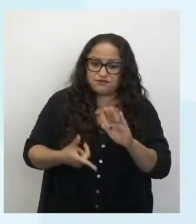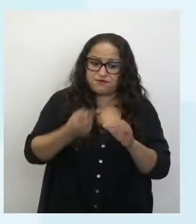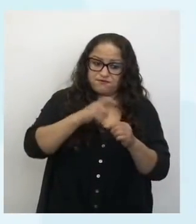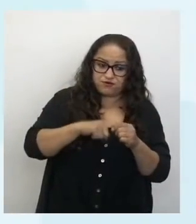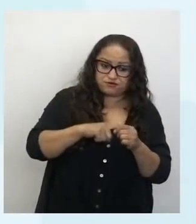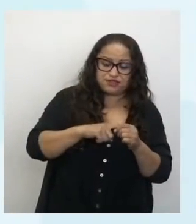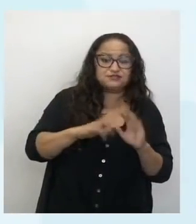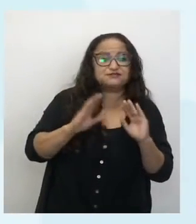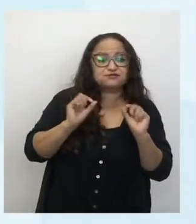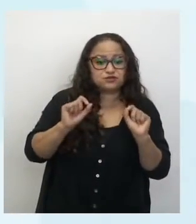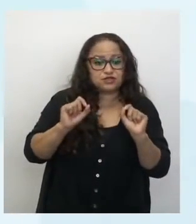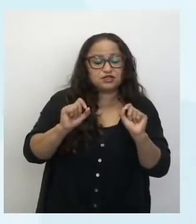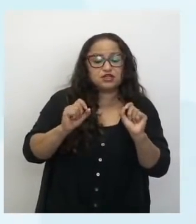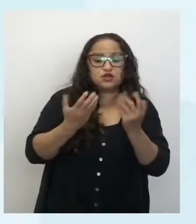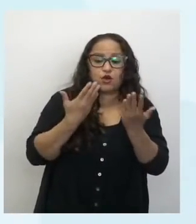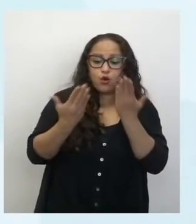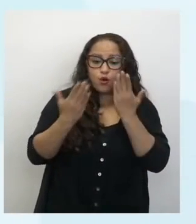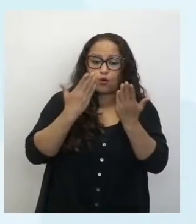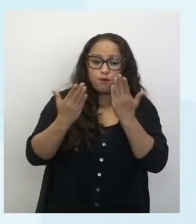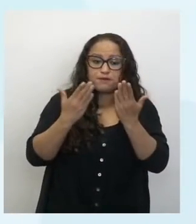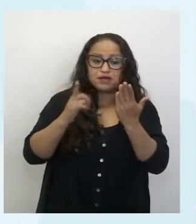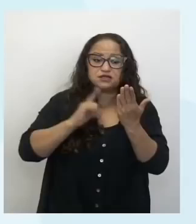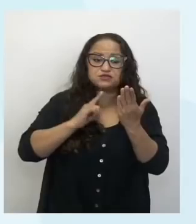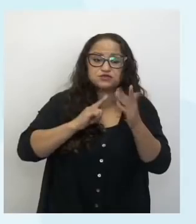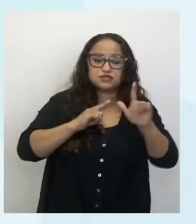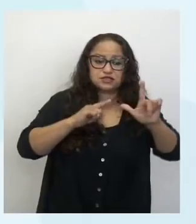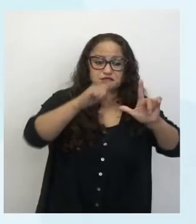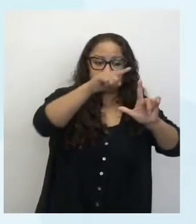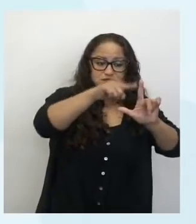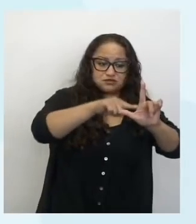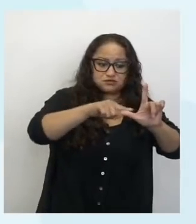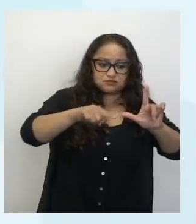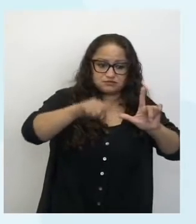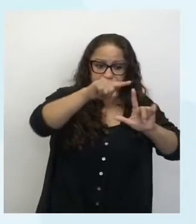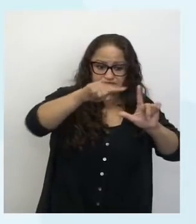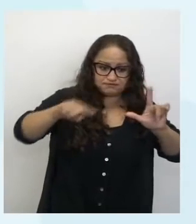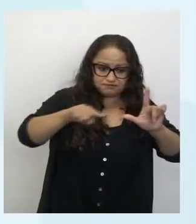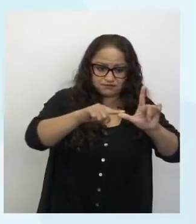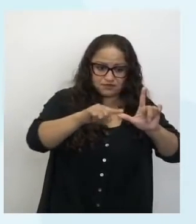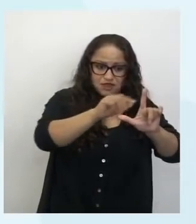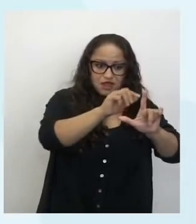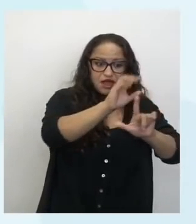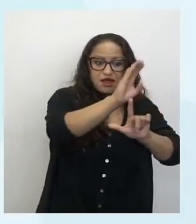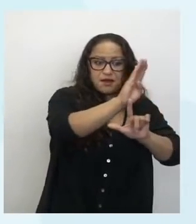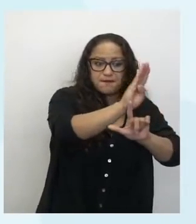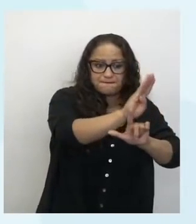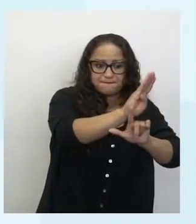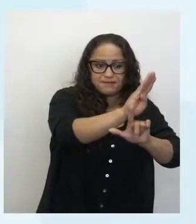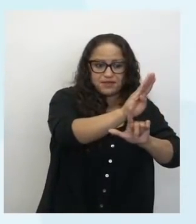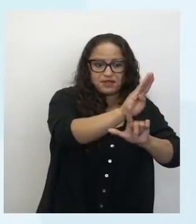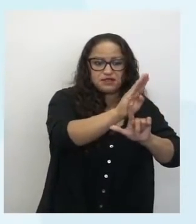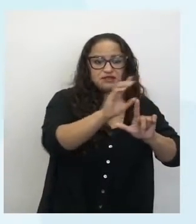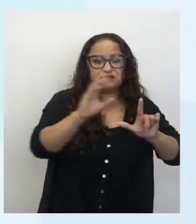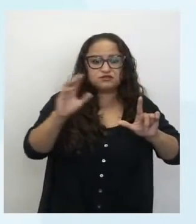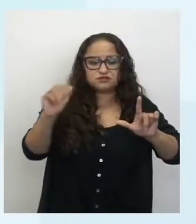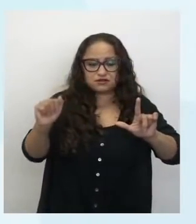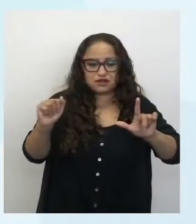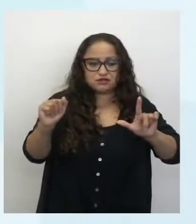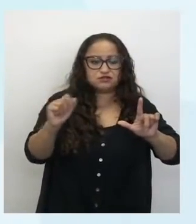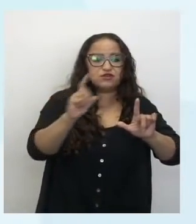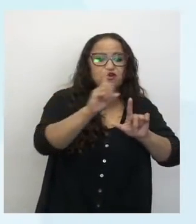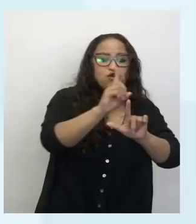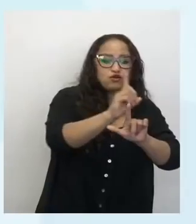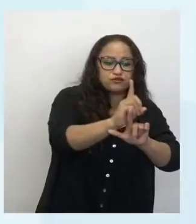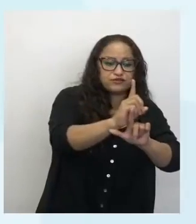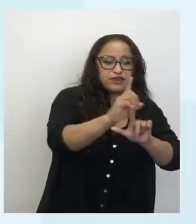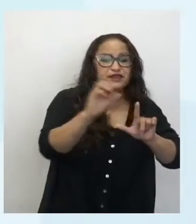aqui. A gente está comparando o triângulo D e o triângulo A, tá certo? Olha a ordem, ó. O D e